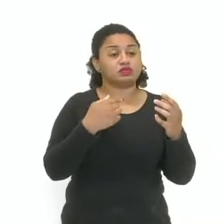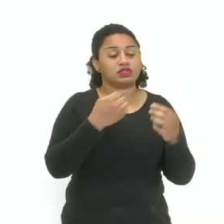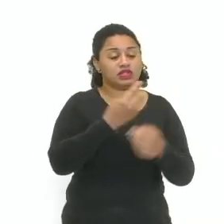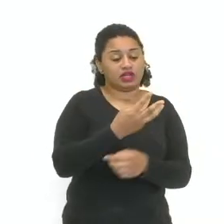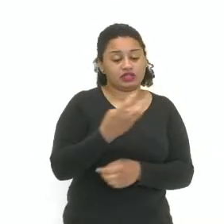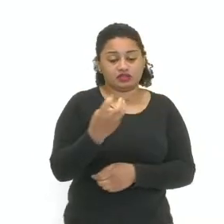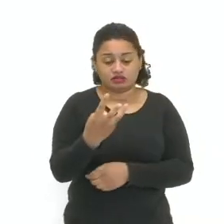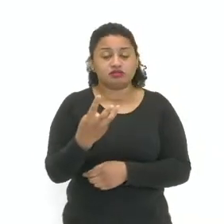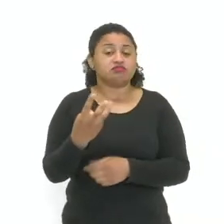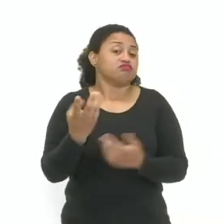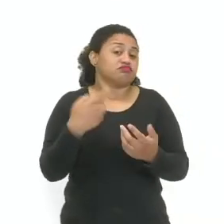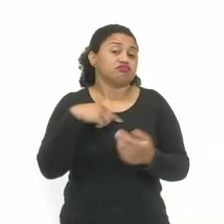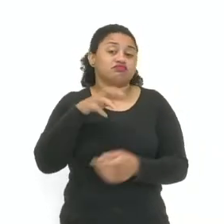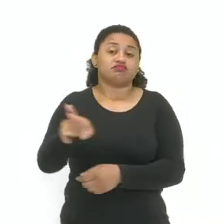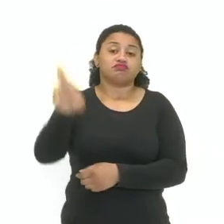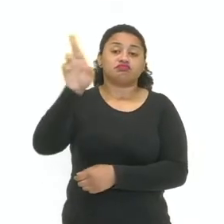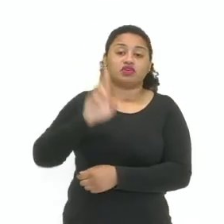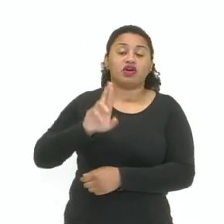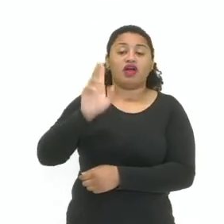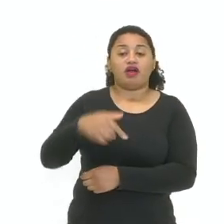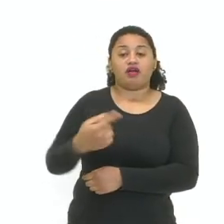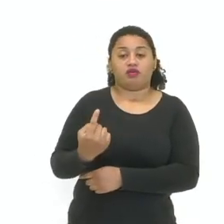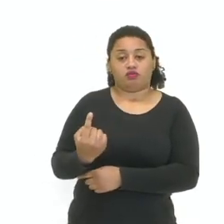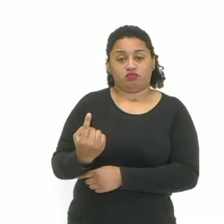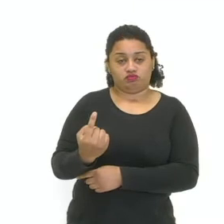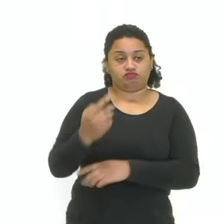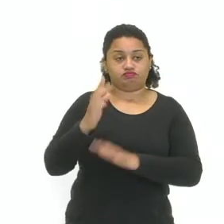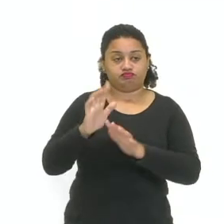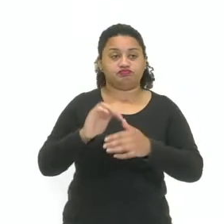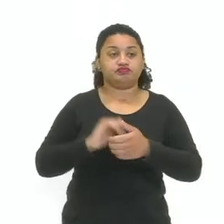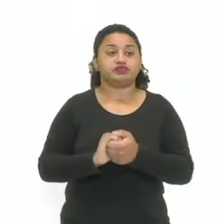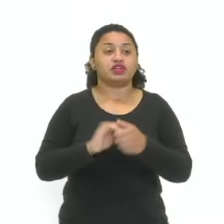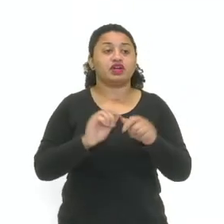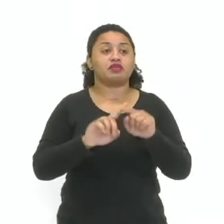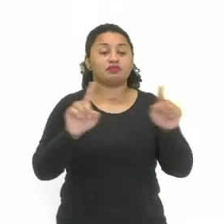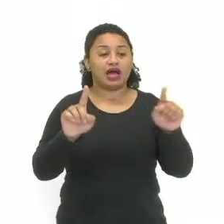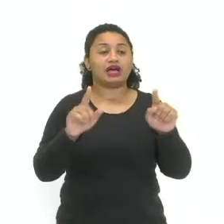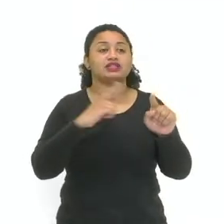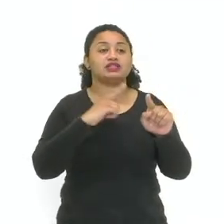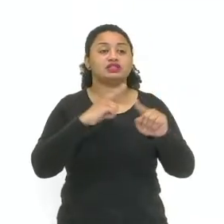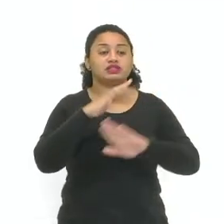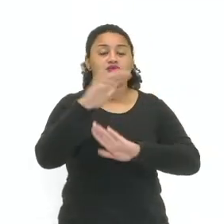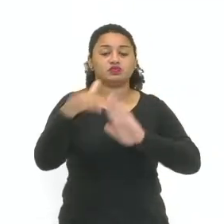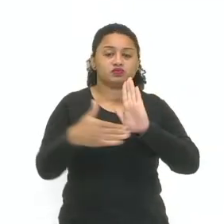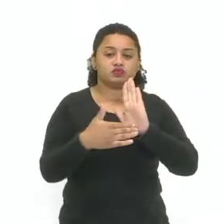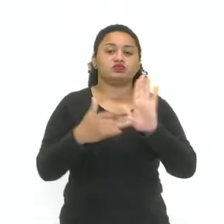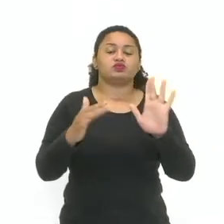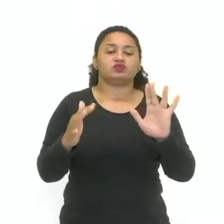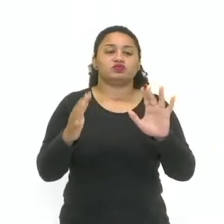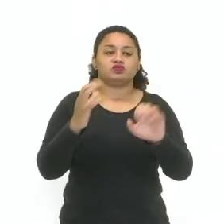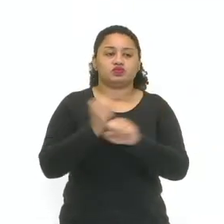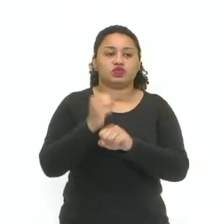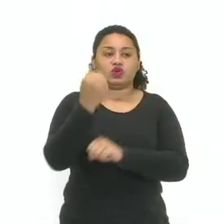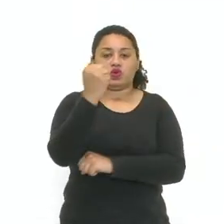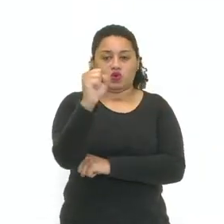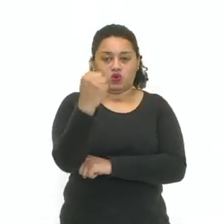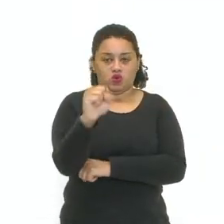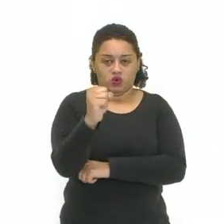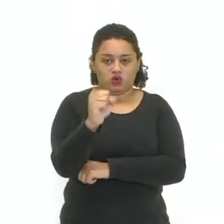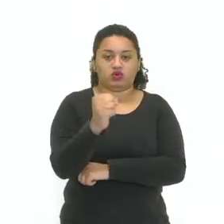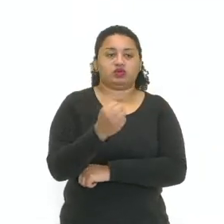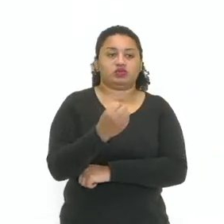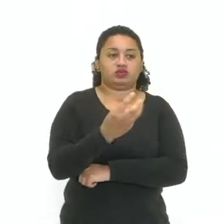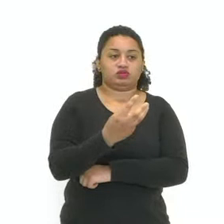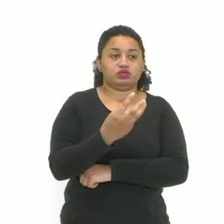a 3, o meu resultado é 1. Porém, como eu tenho um total, né, de 8 bolas, 3 a